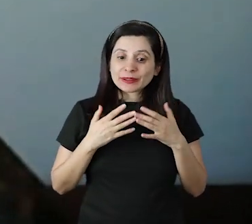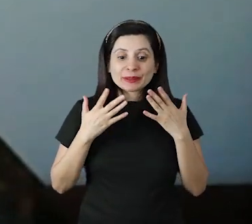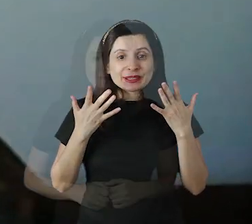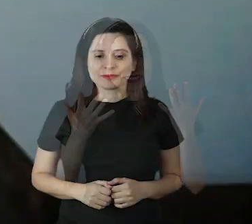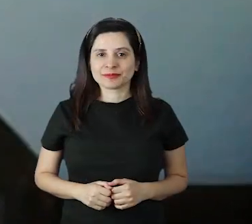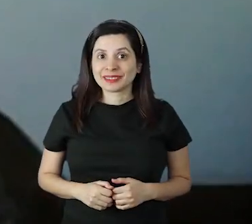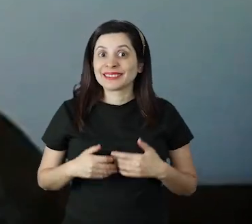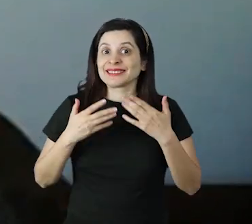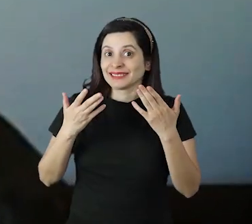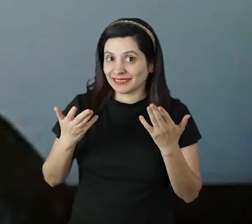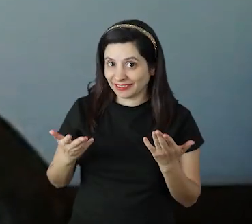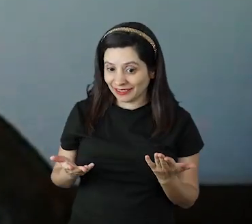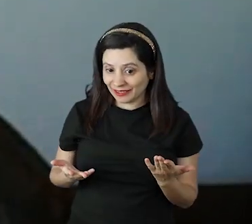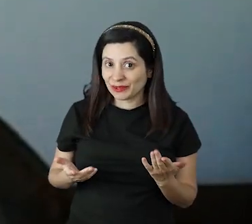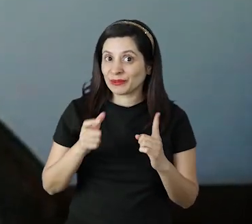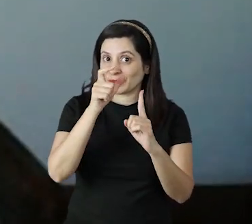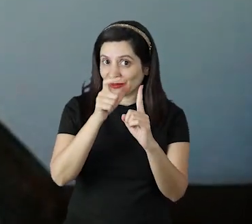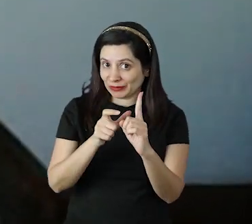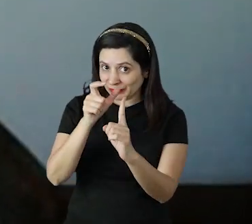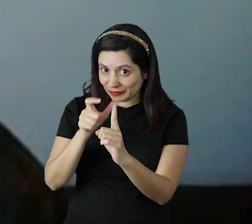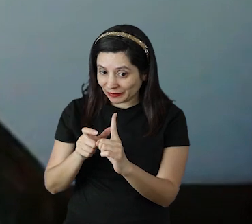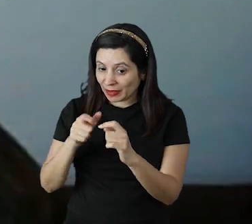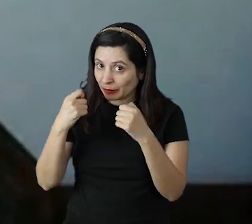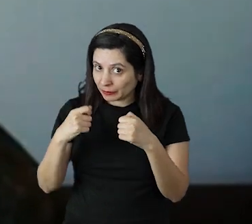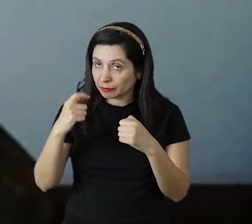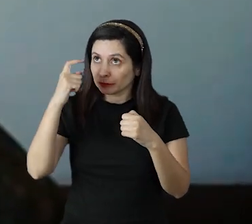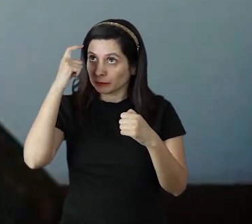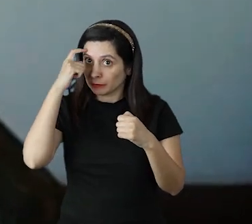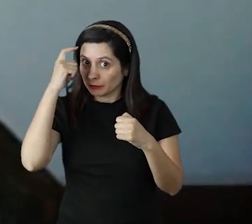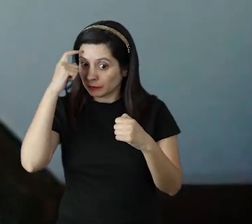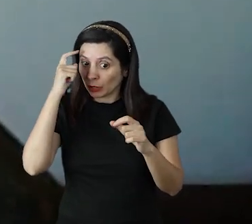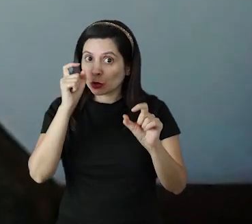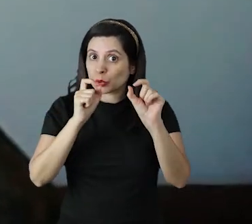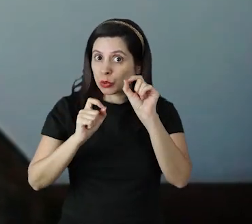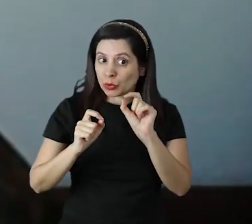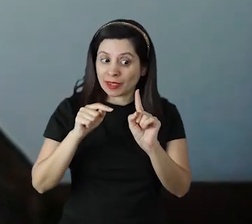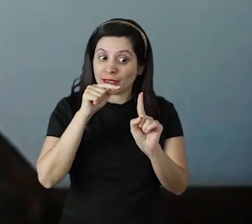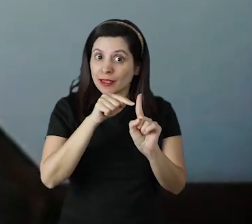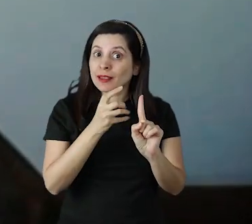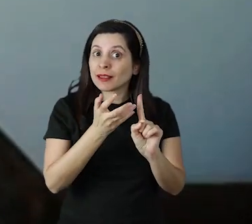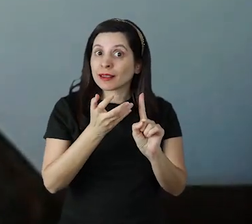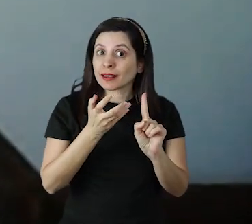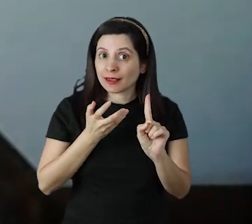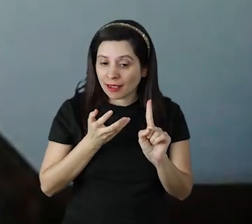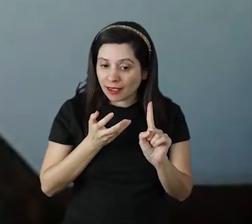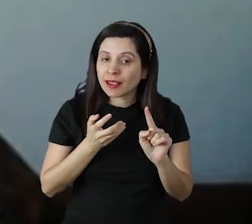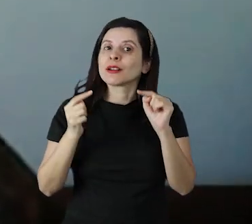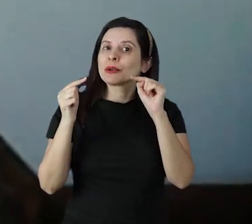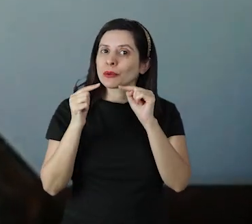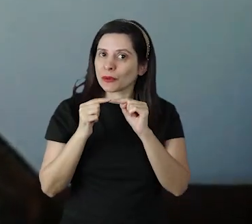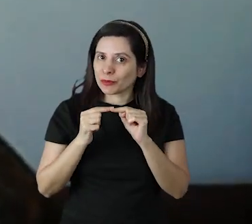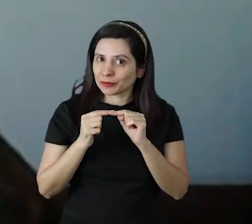Então, os personagens, a gente tem que partir do pressuposto que o que eles querem tem a ver com